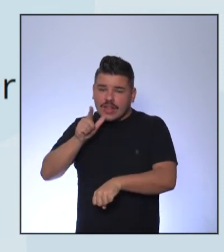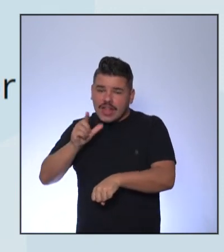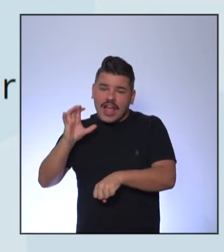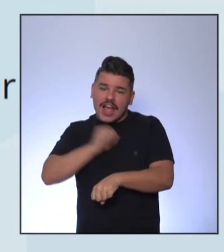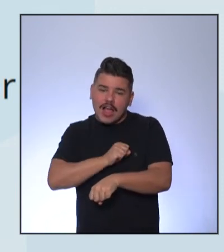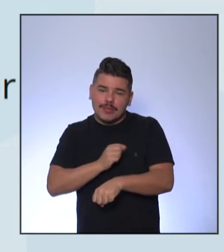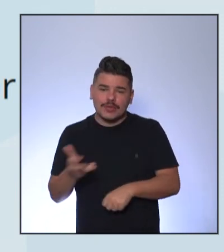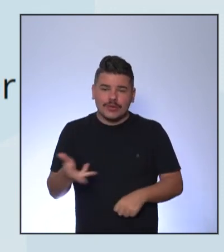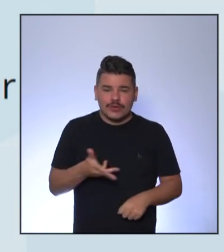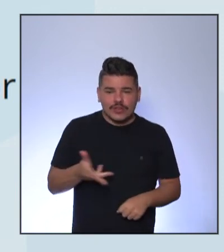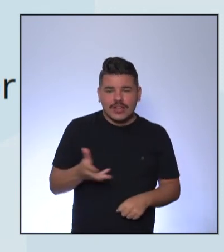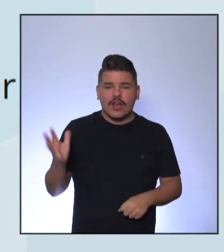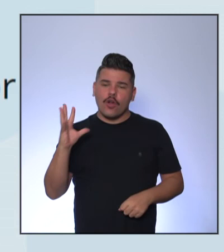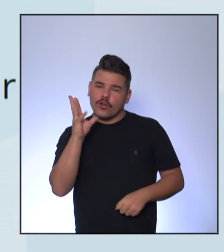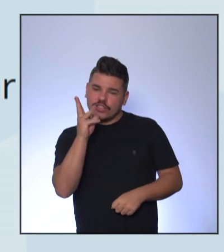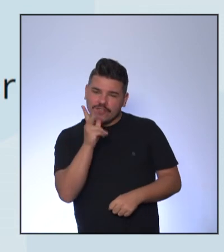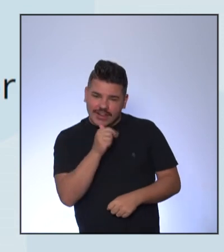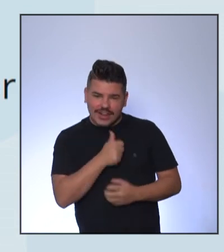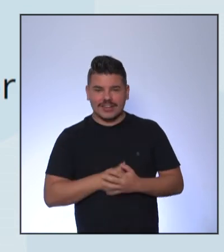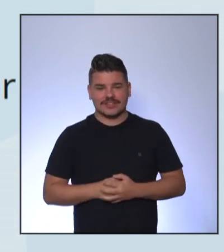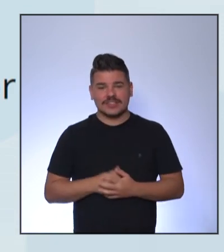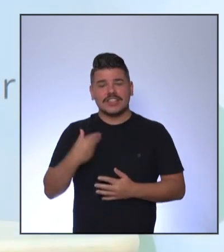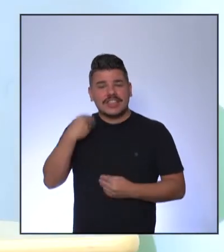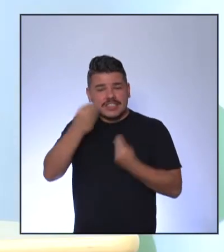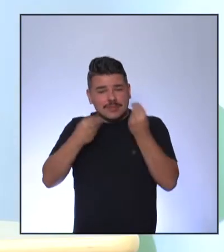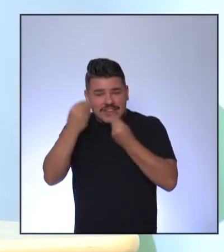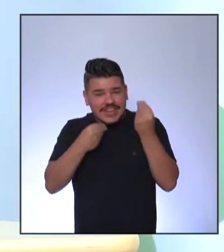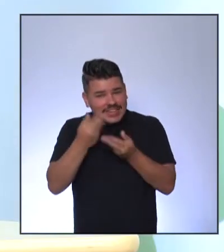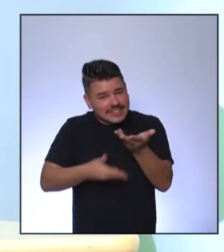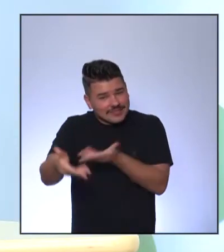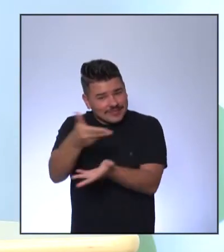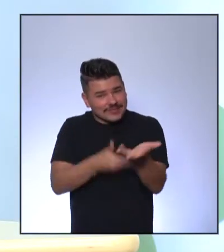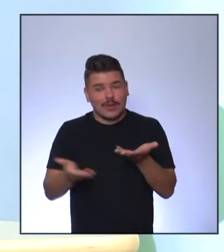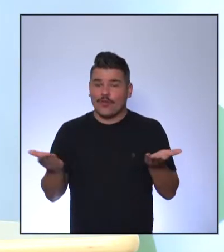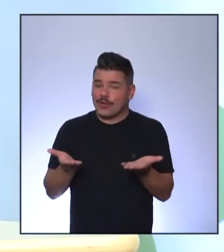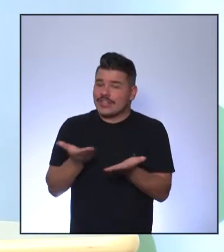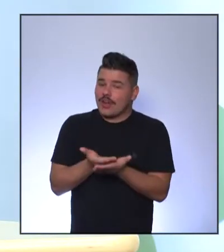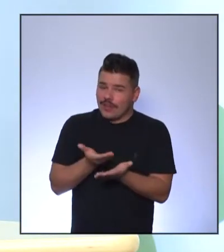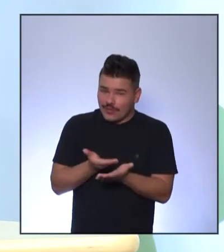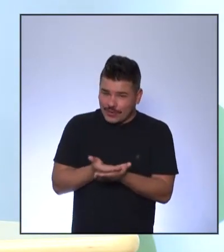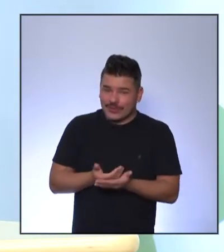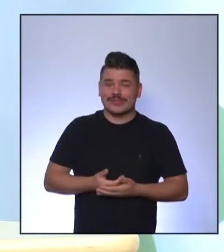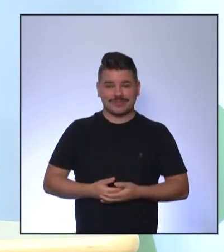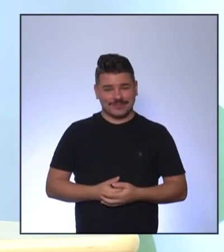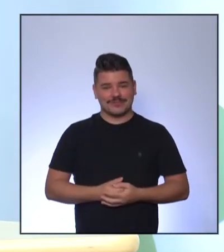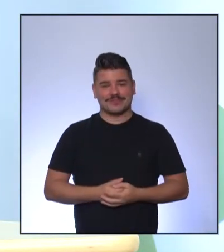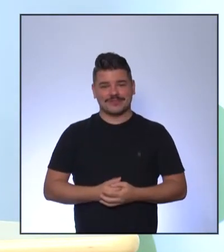compartilhamos experiências, né? Então, foi isso que a gente viu nessa aula.